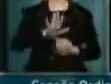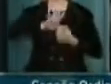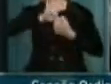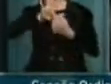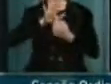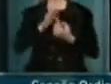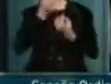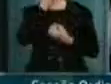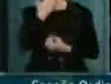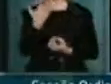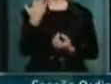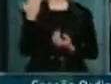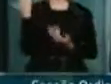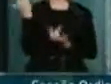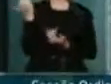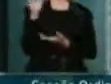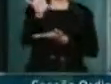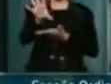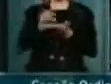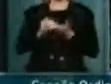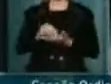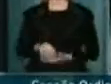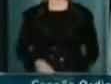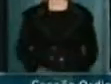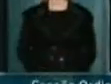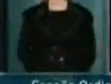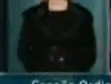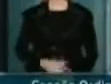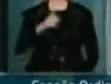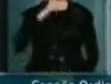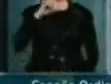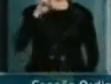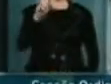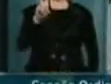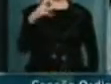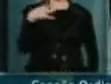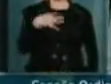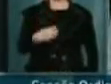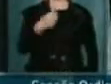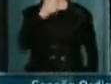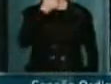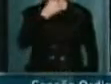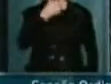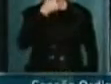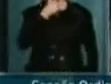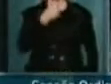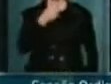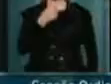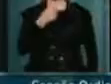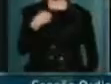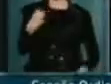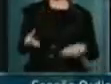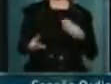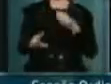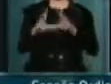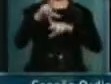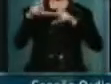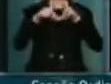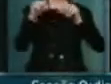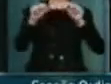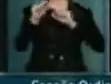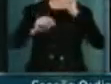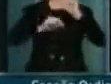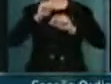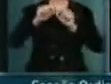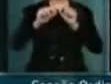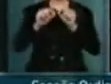juventude eu tenho, senhor presidente, cinco filhos homens todos os primeiros presentes deles quando eram bebês,